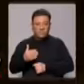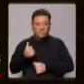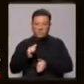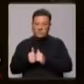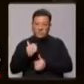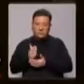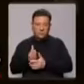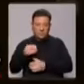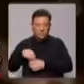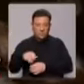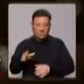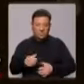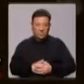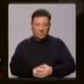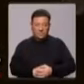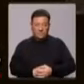desporto.